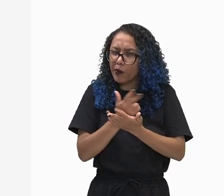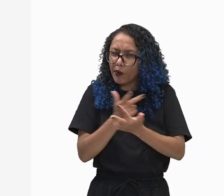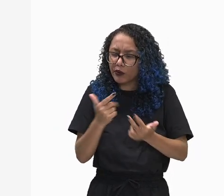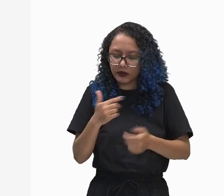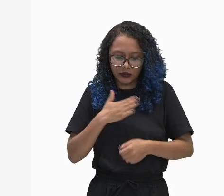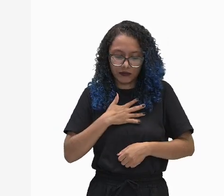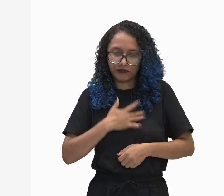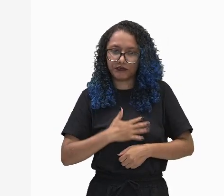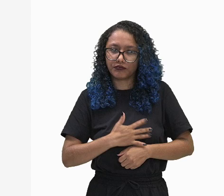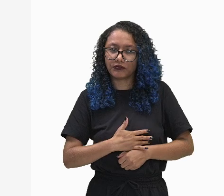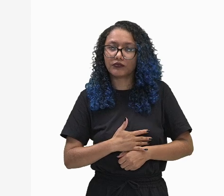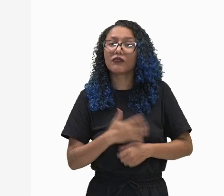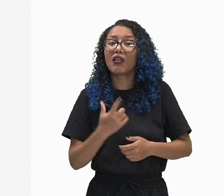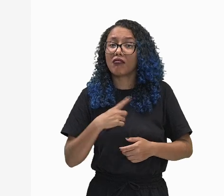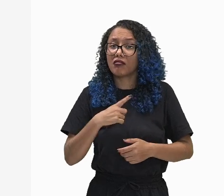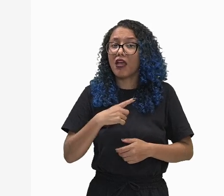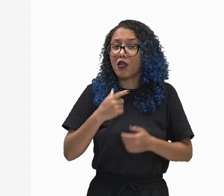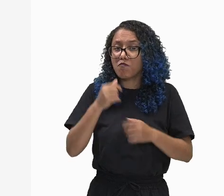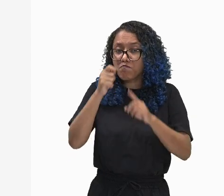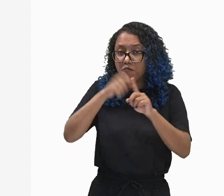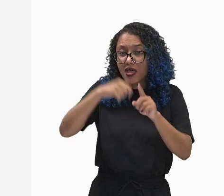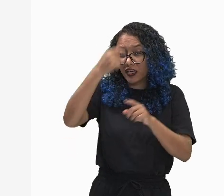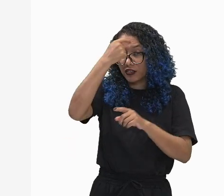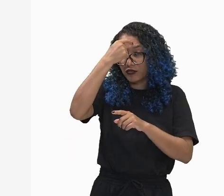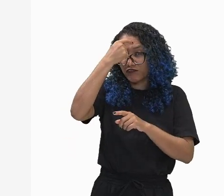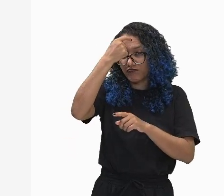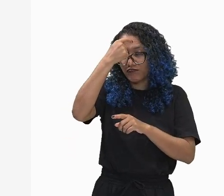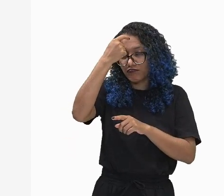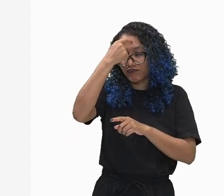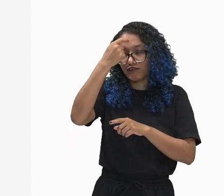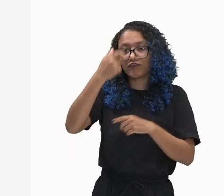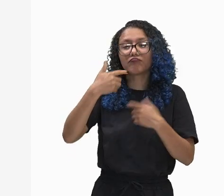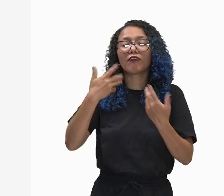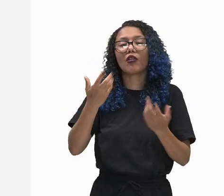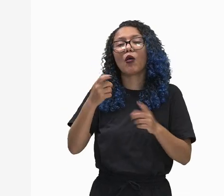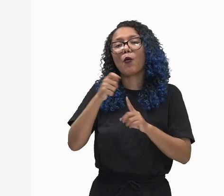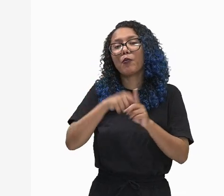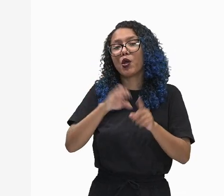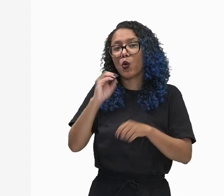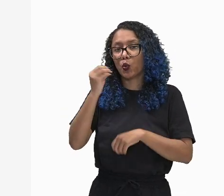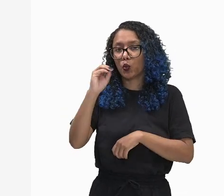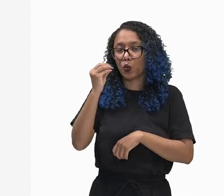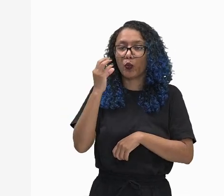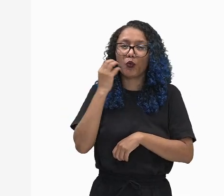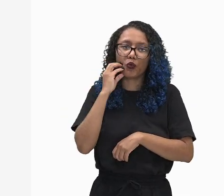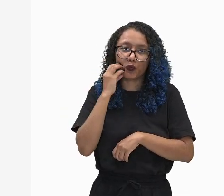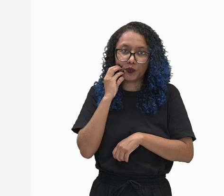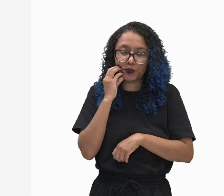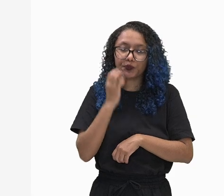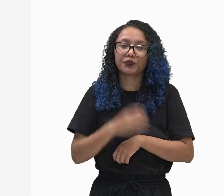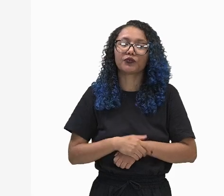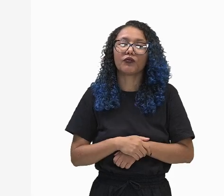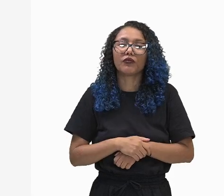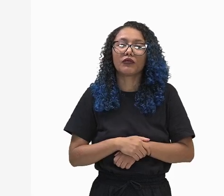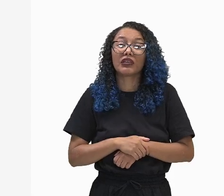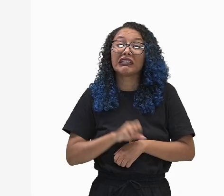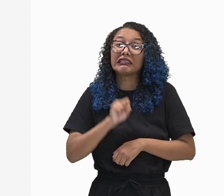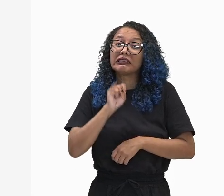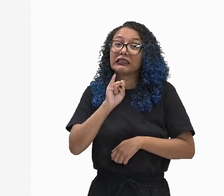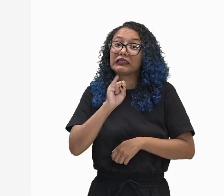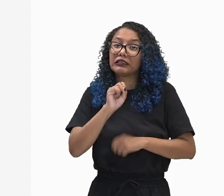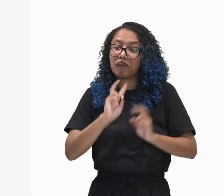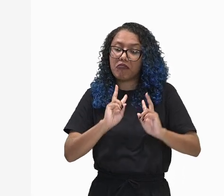no mês rosa, no mês de outubro. Quando a gente detecta